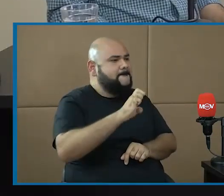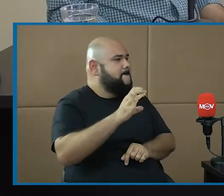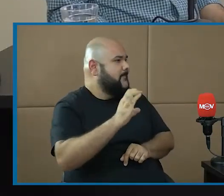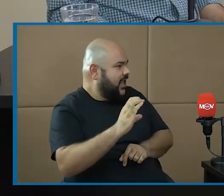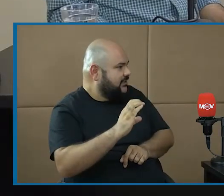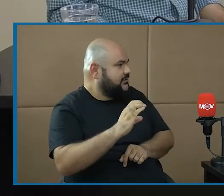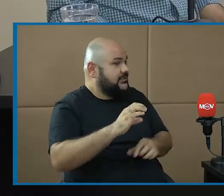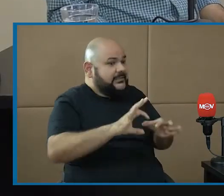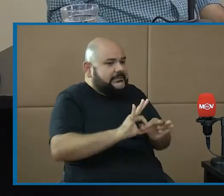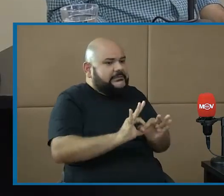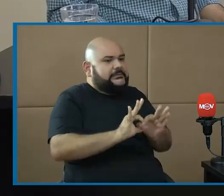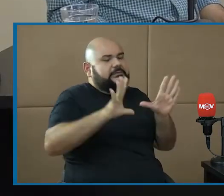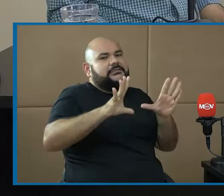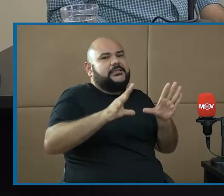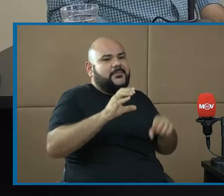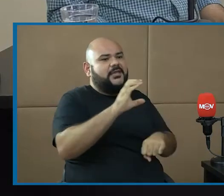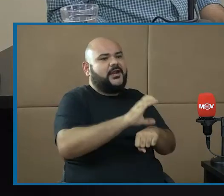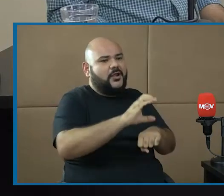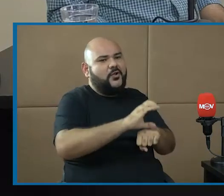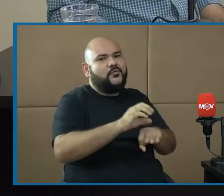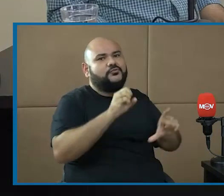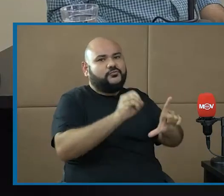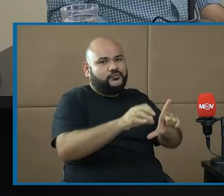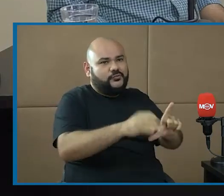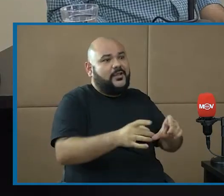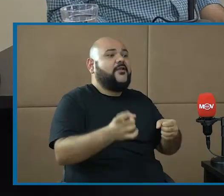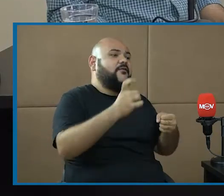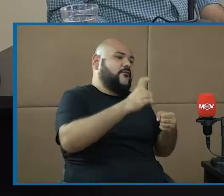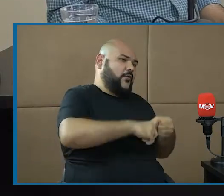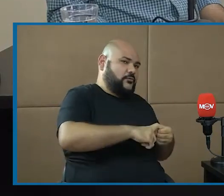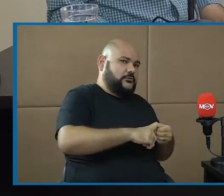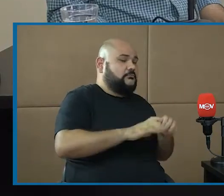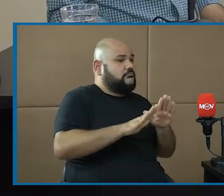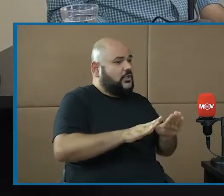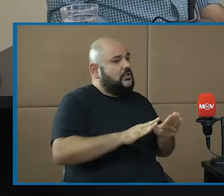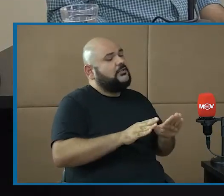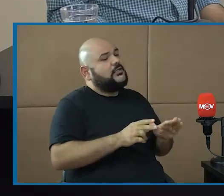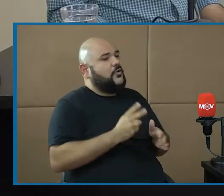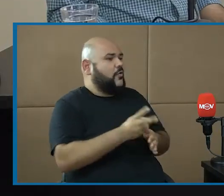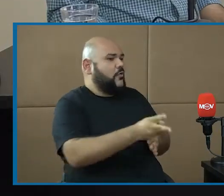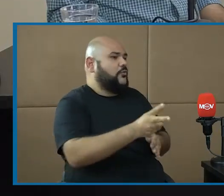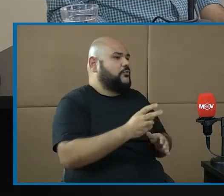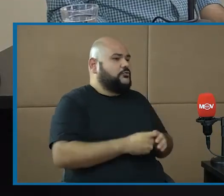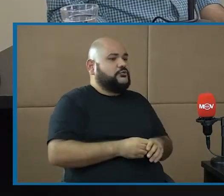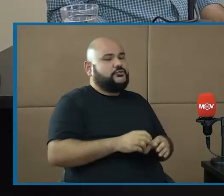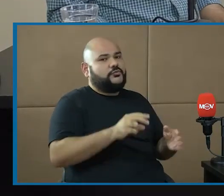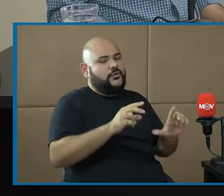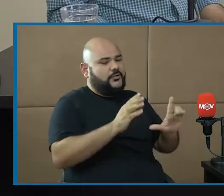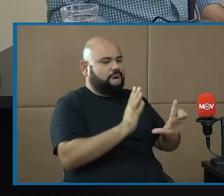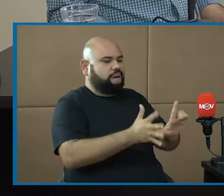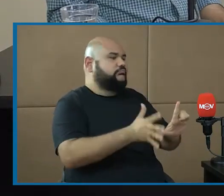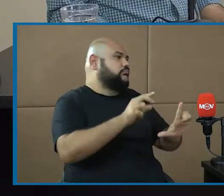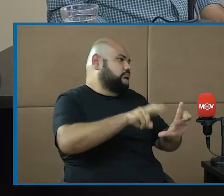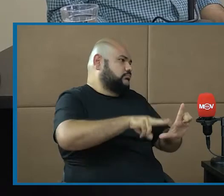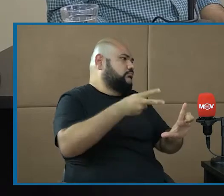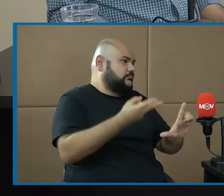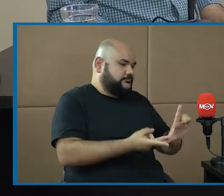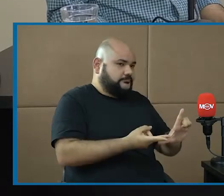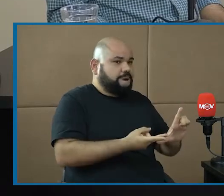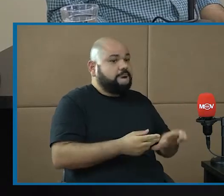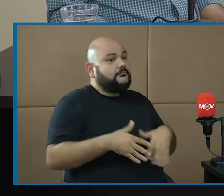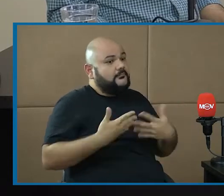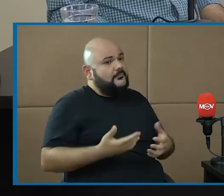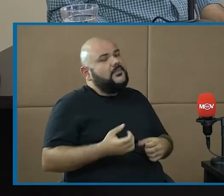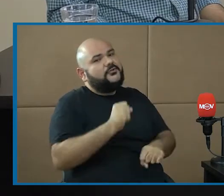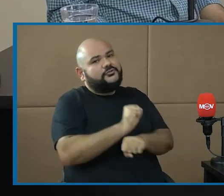montar. E temos um projeto, está esperando essa possibilidade para fazer concurso para termos licenciatura também. Enquanto isso não é possível, por enquanto a gente